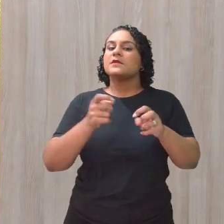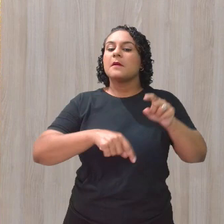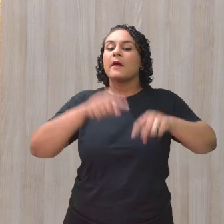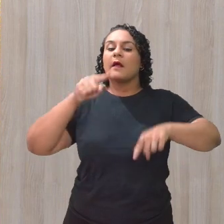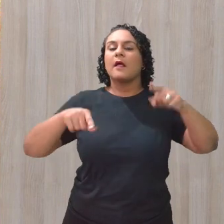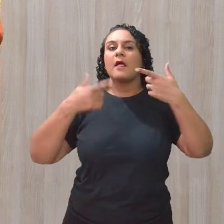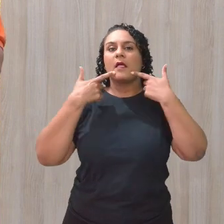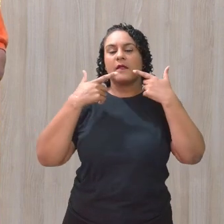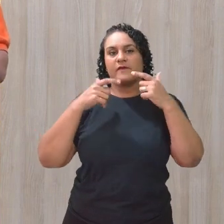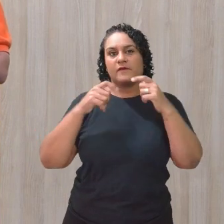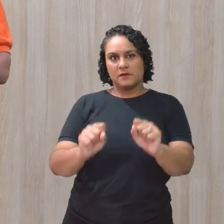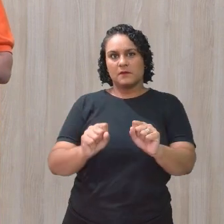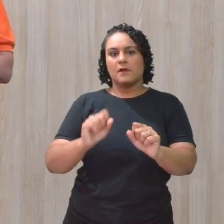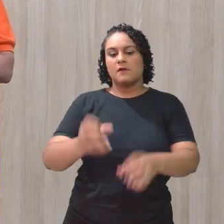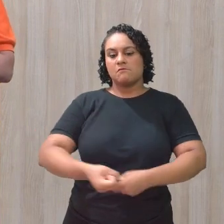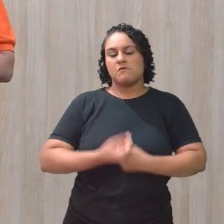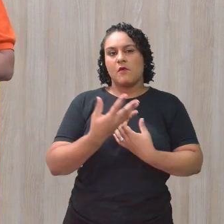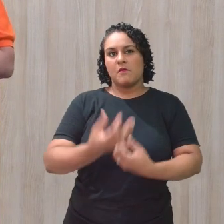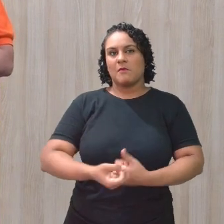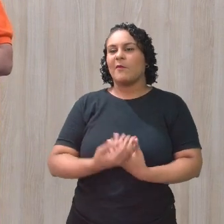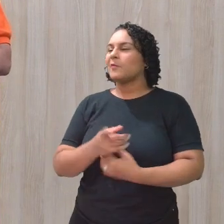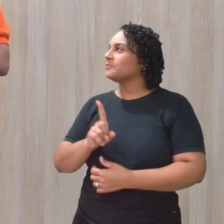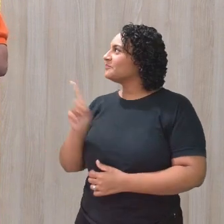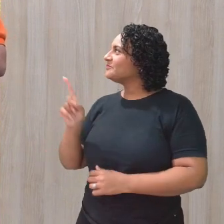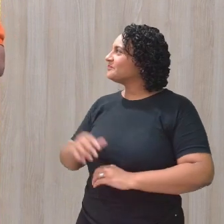variação linguística desse poema.